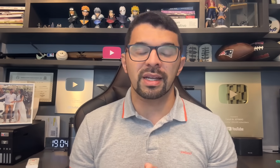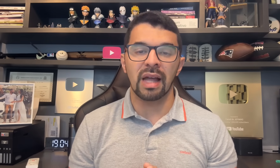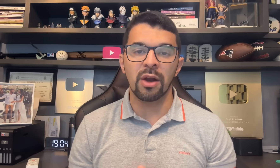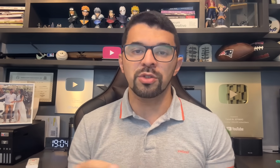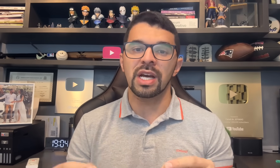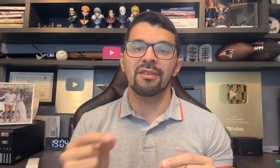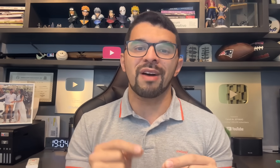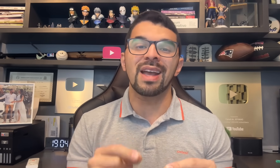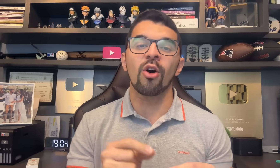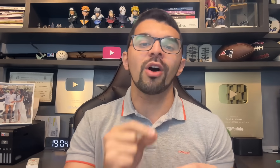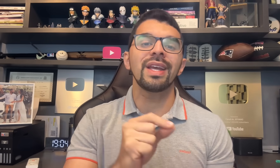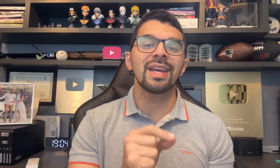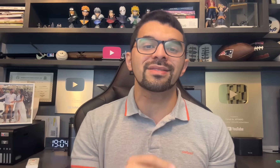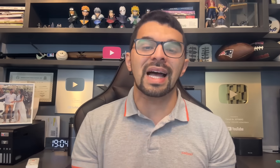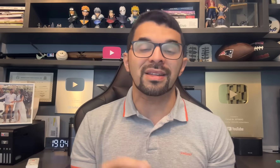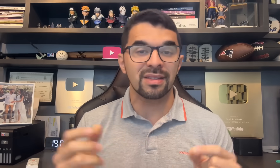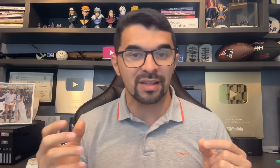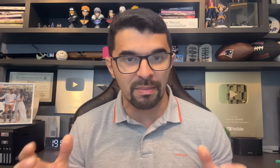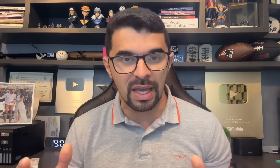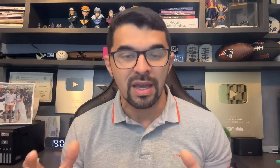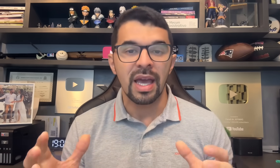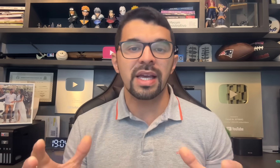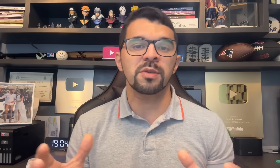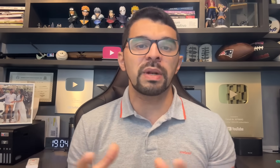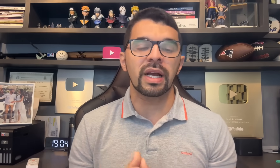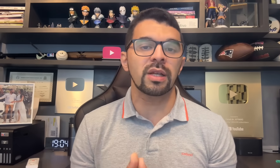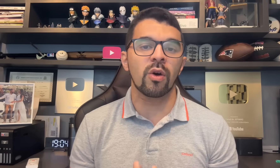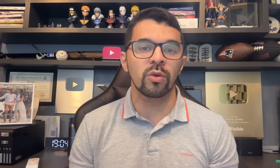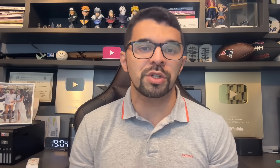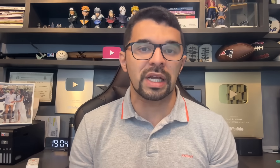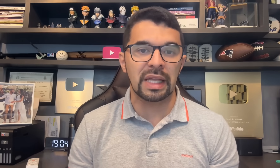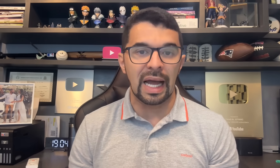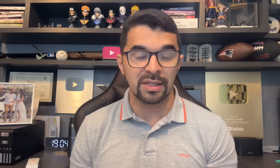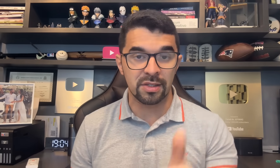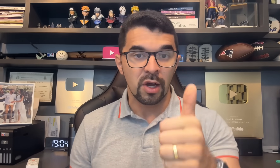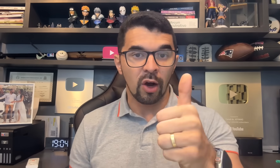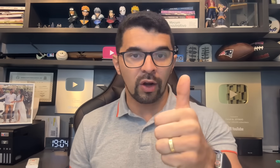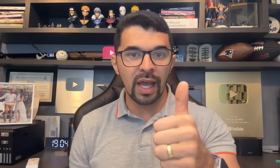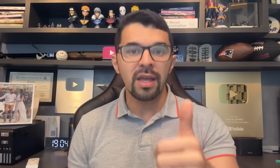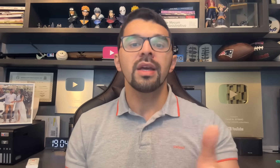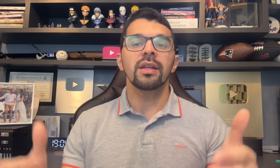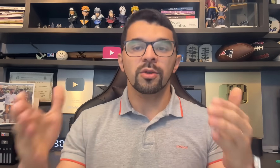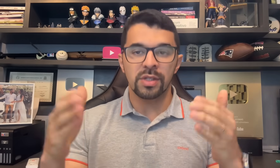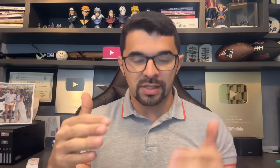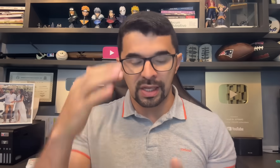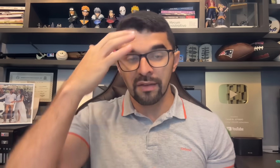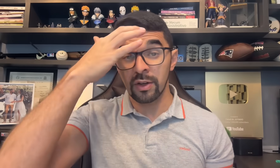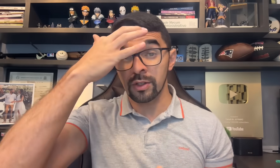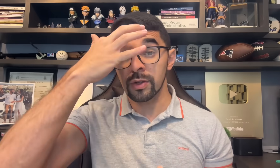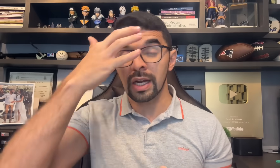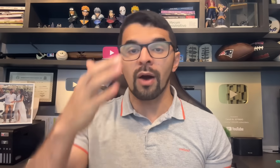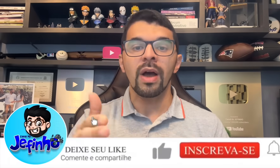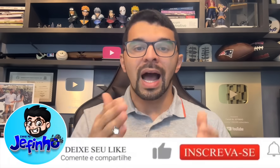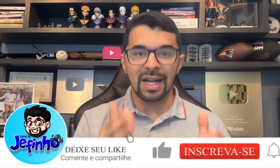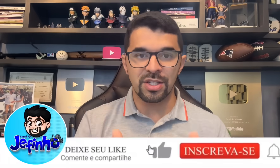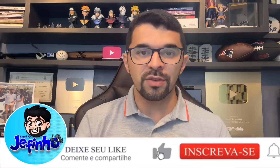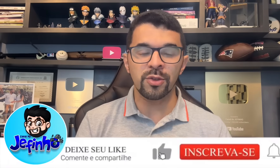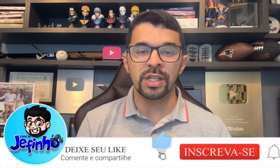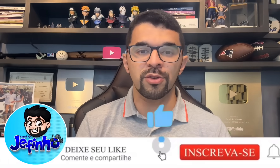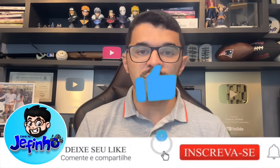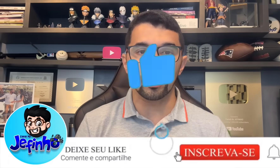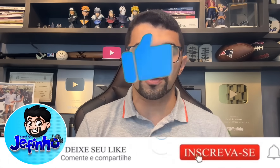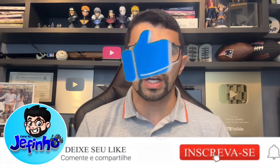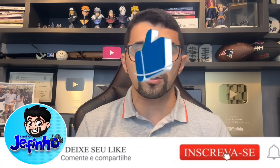da secretária, onde ela vai orientar também explicando alguns detalhes, ok? Então se inscreve em nosso canal,